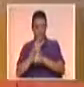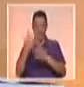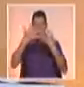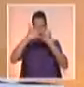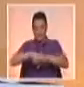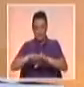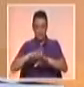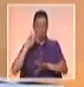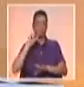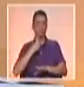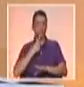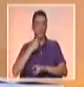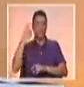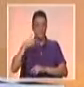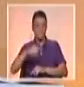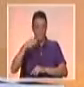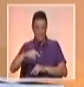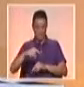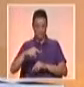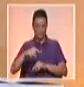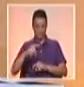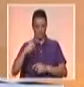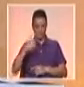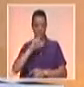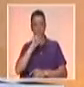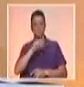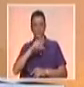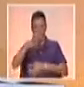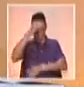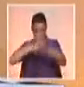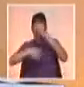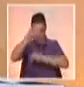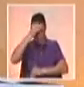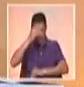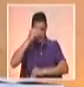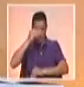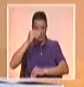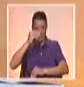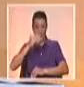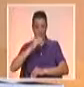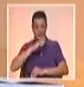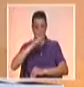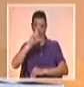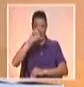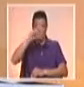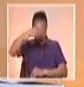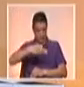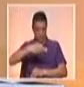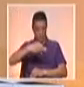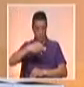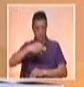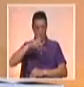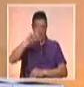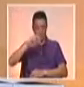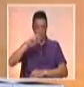integração do surdo vai muito além de ele ter a possibilidade de aprender a língua gestual, neste caso, a língua